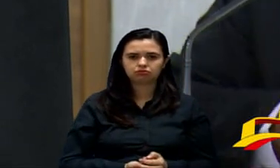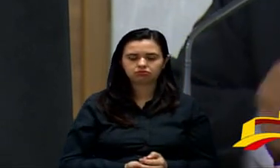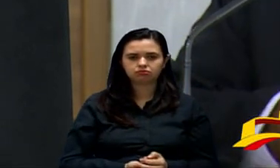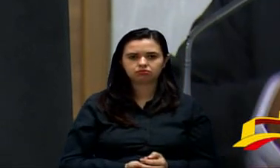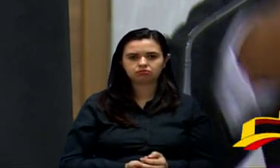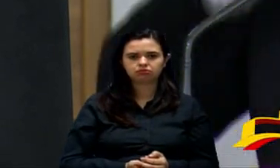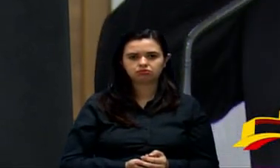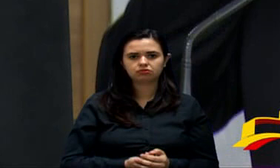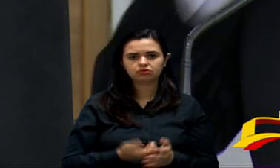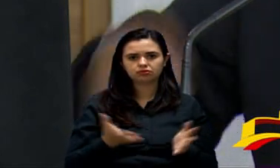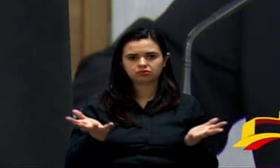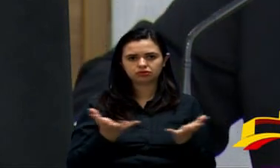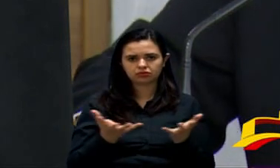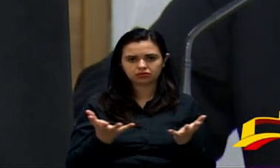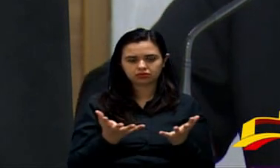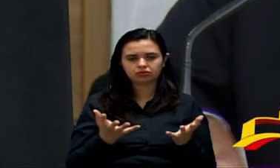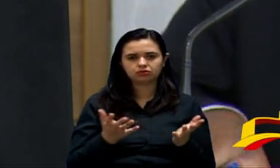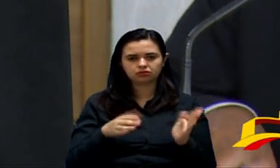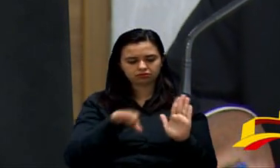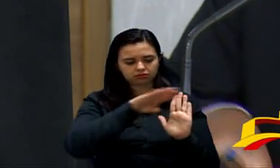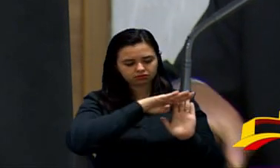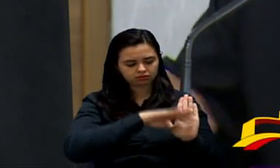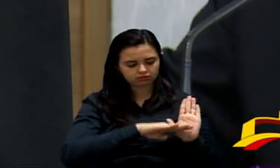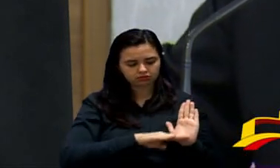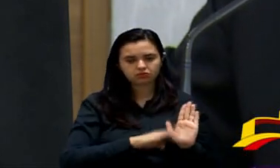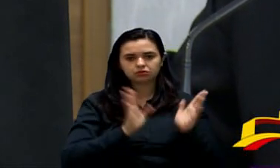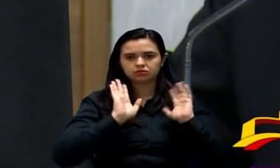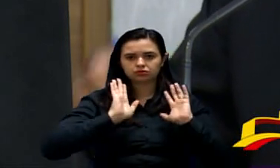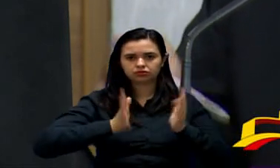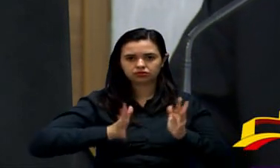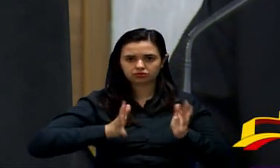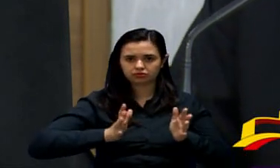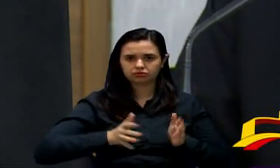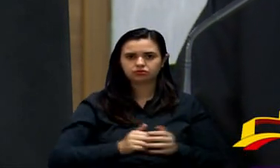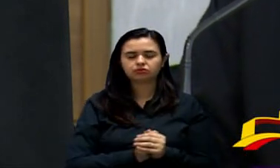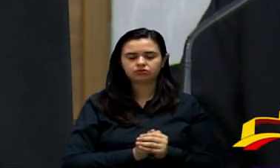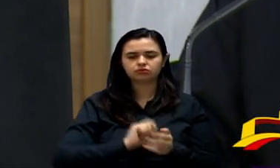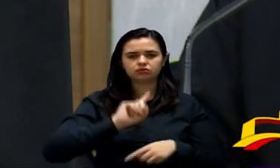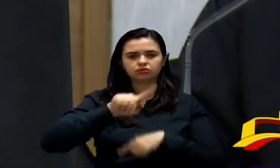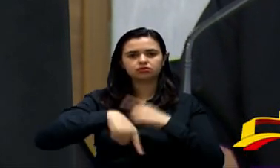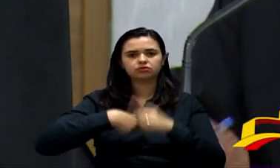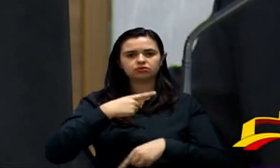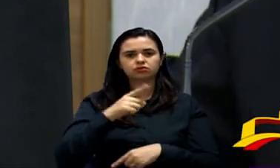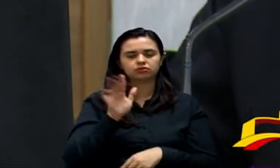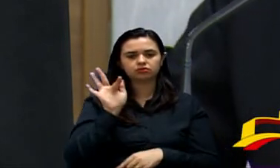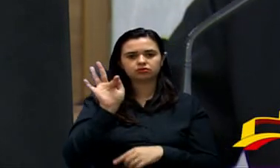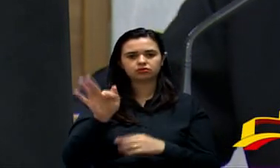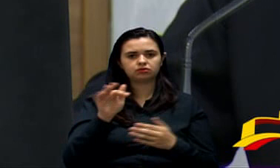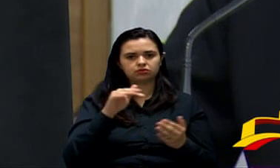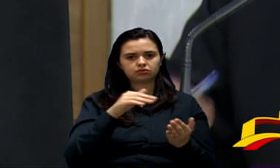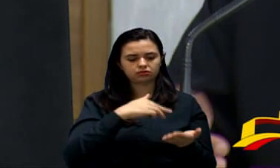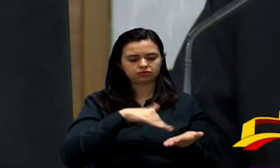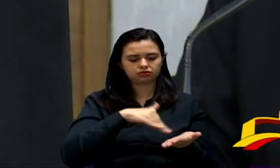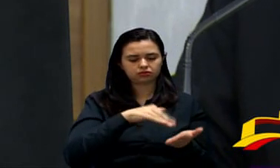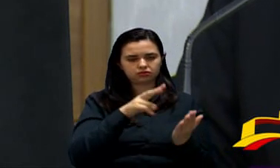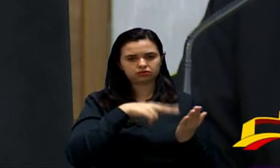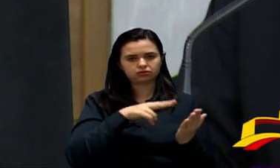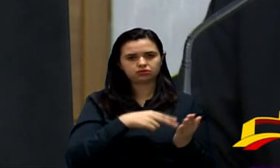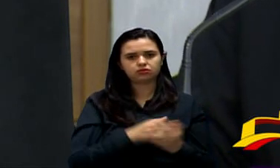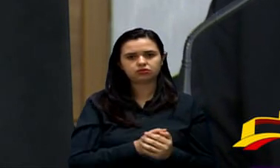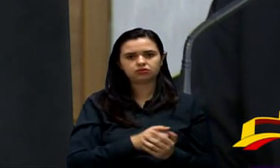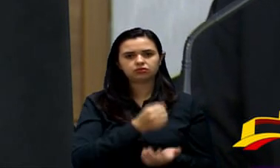Enquanto isso, nós vamos já colocar o requerimento, depois Vossa Excelência para trazer aqui, o secretário fará a leitura. É, o próximo requerimento